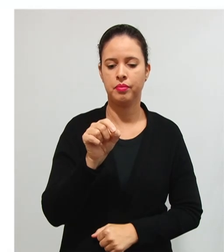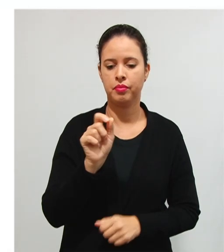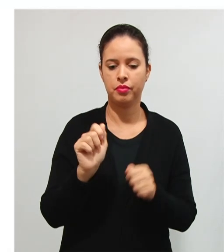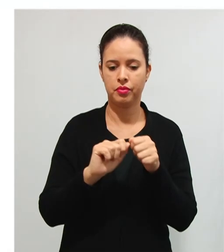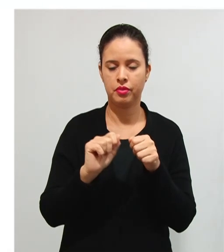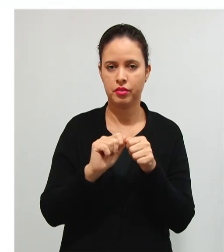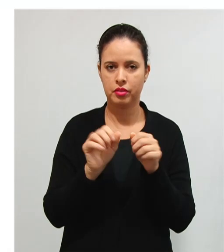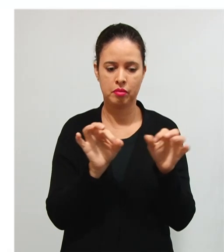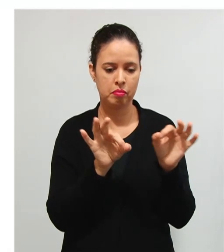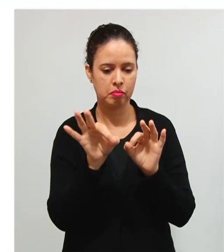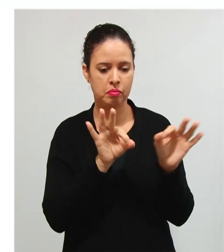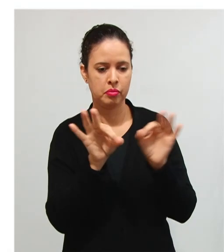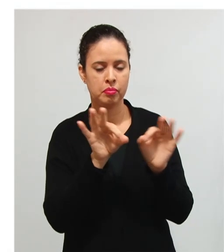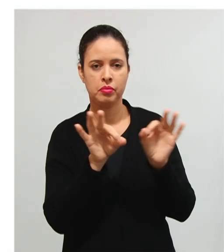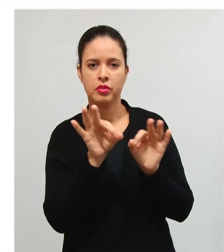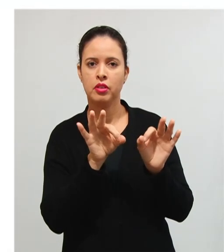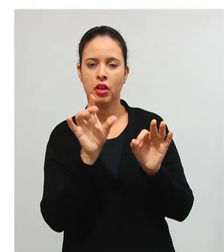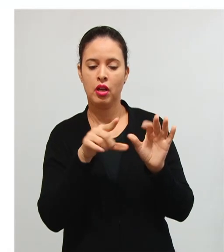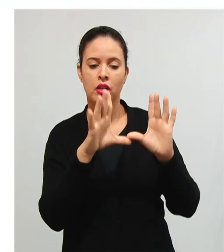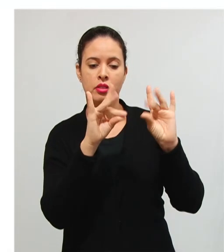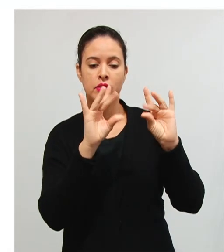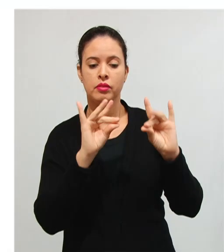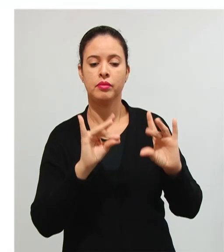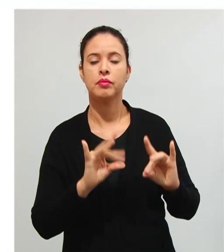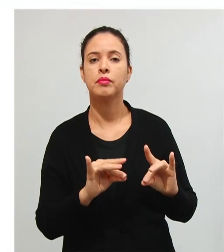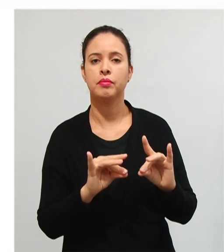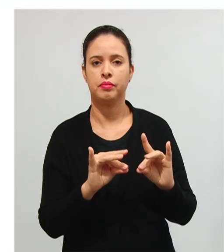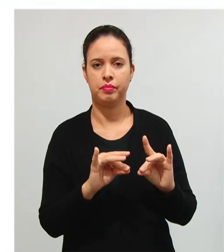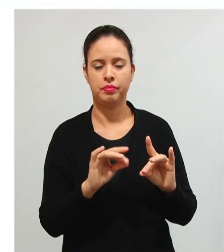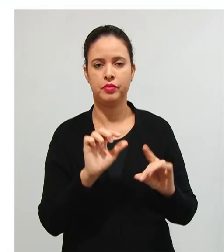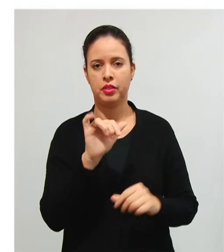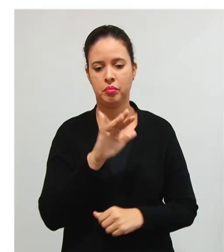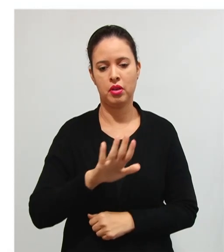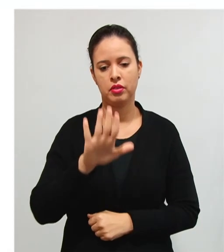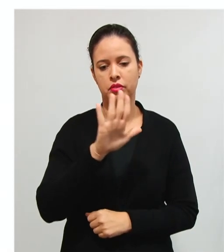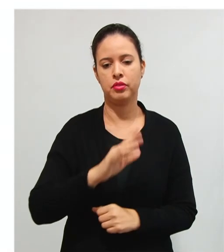fazer um esboço. Ele faz uma descrição da imagem.